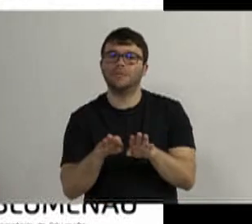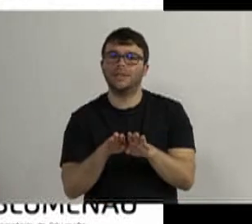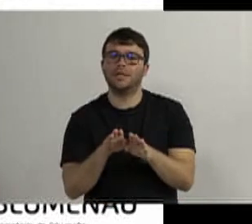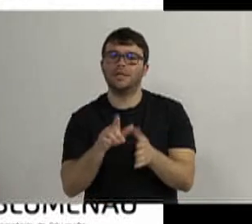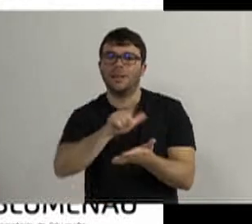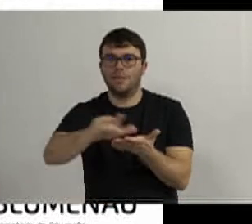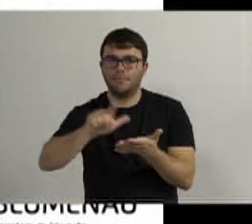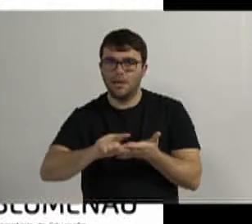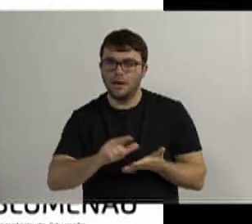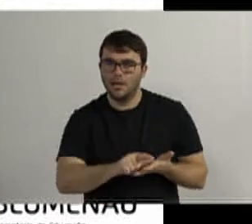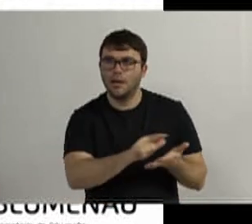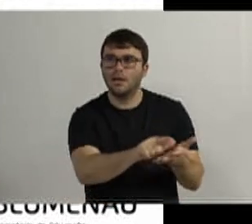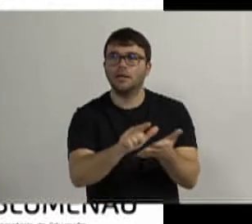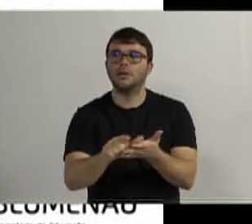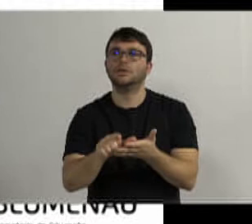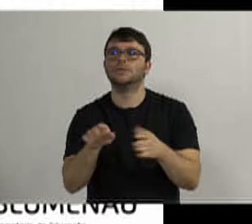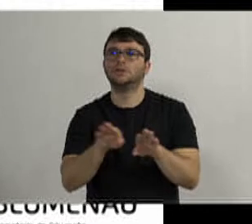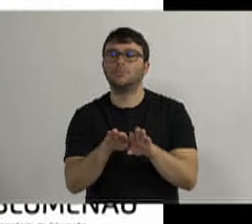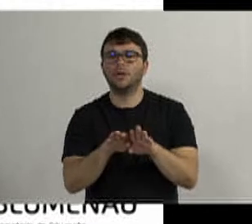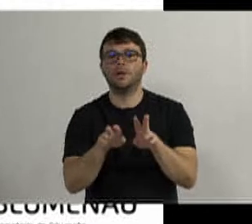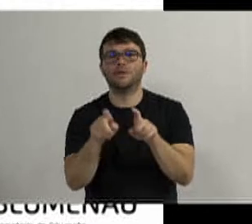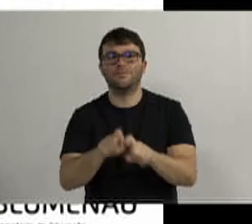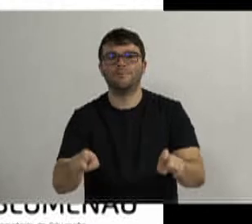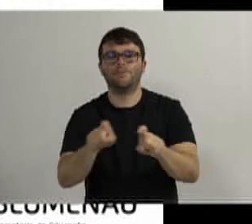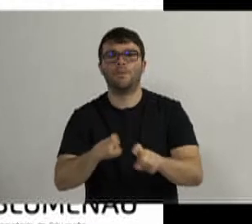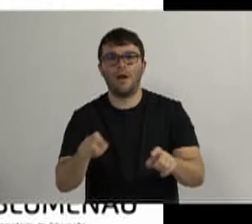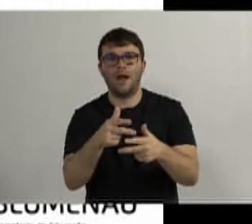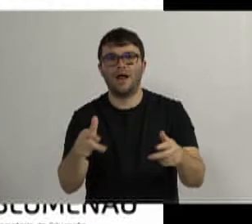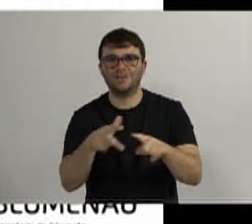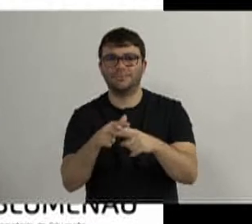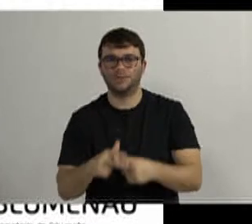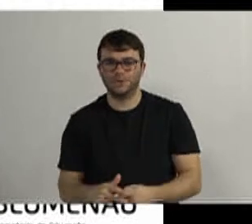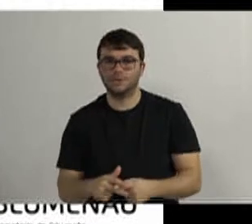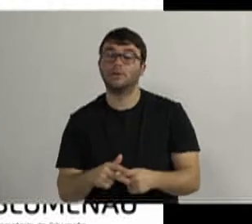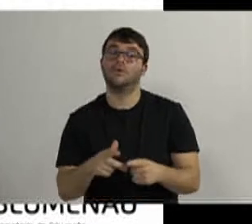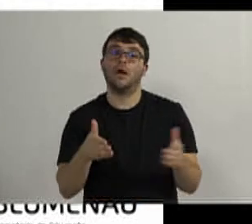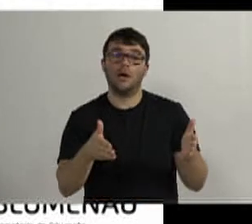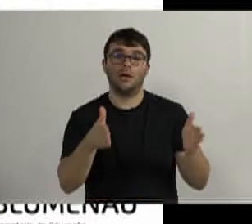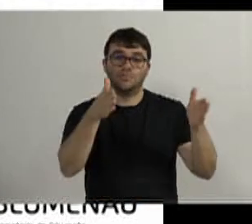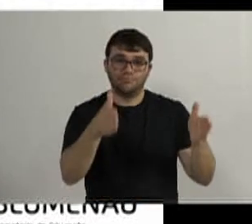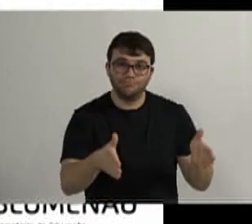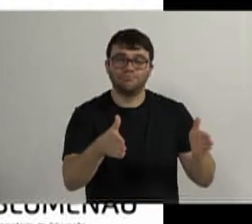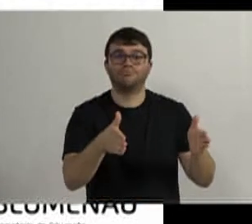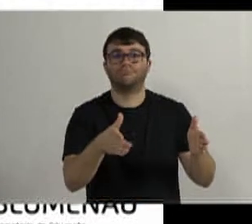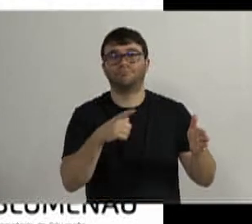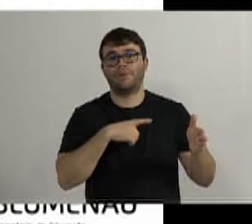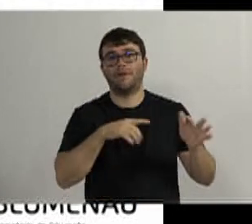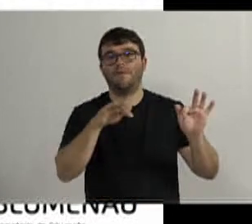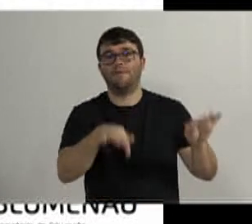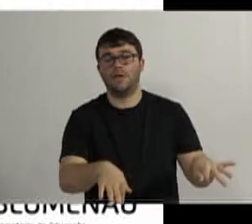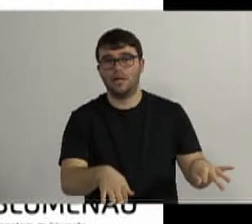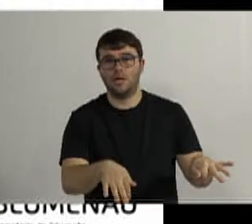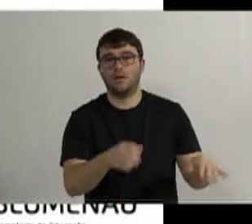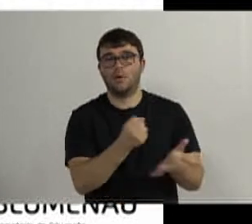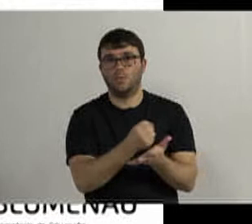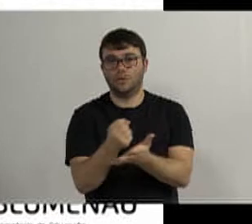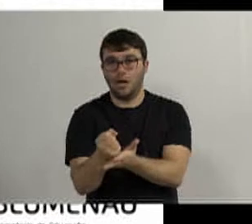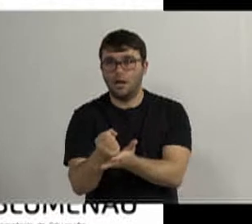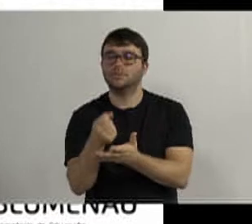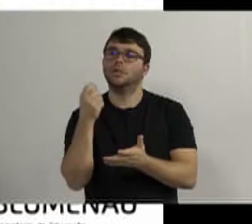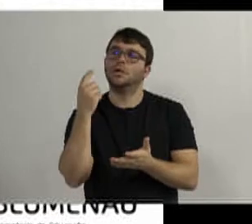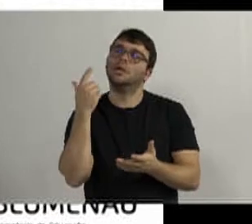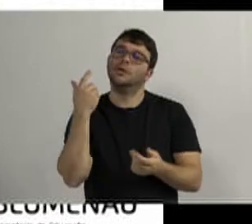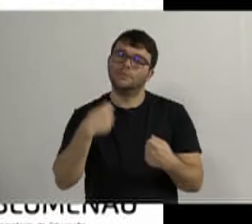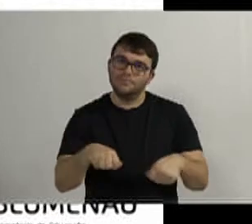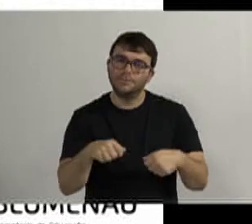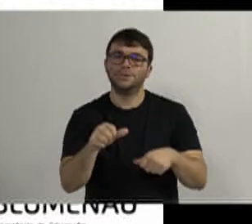limpeza Agora vezes também informática todos eles eles estão investimento e tem um trabalho bastante árido ali para fazer